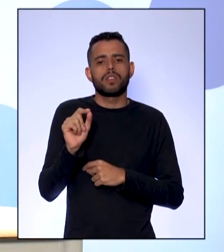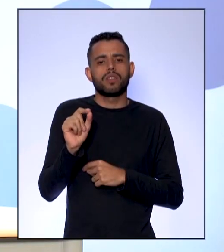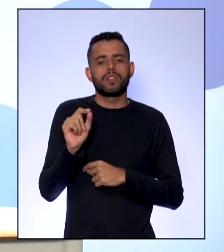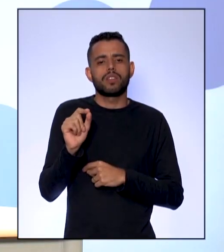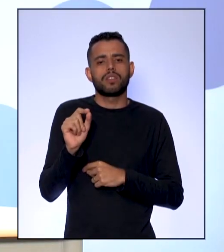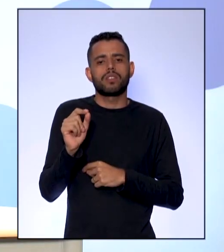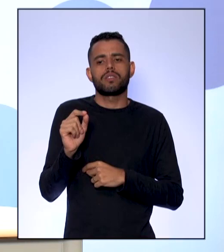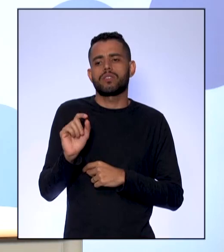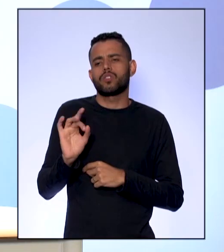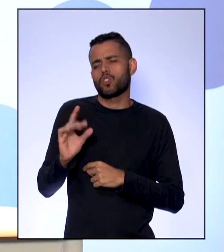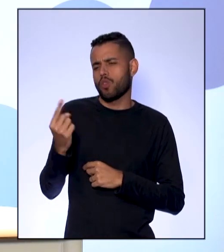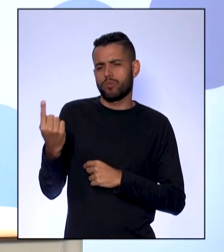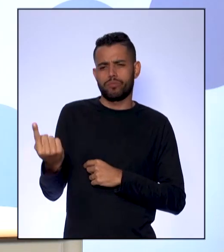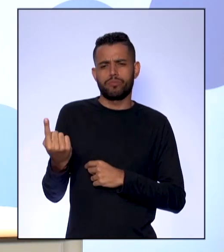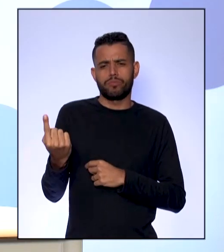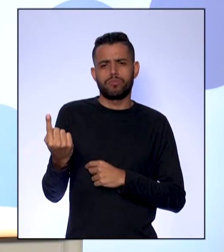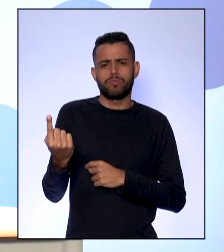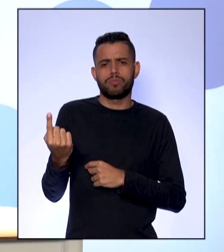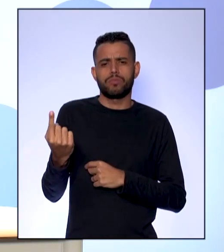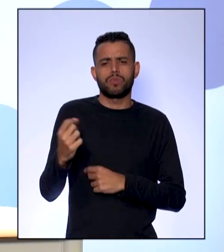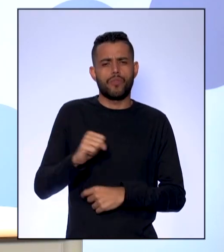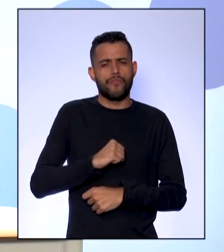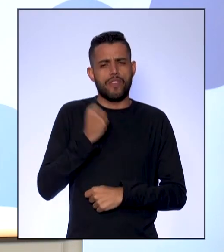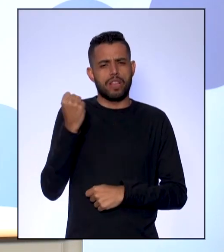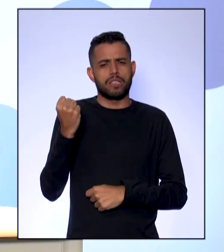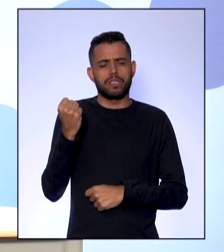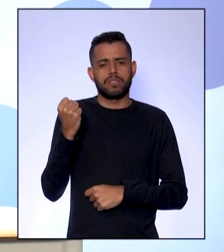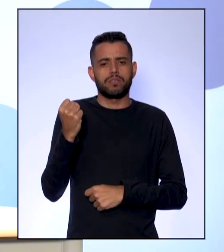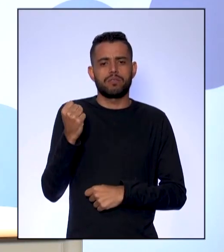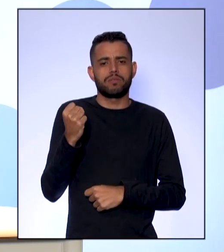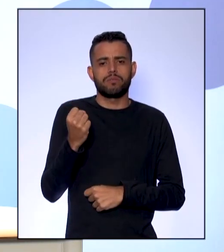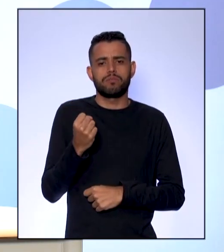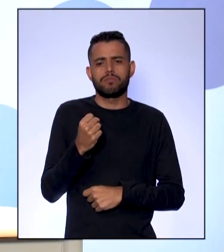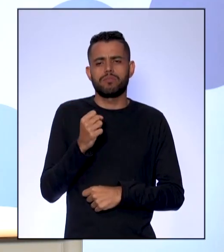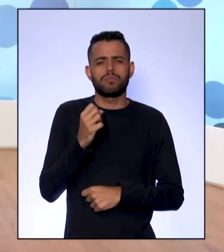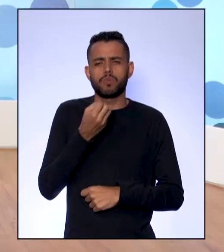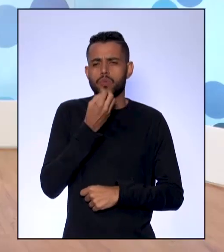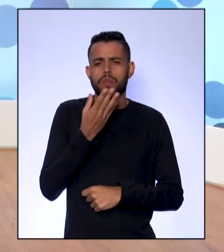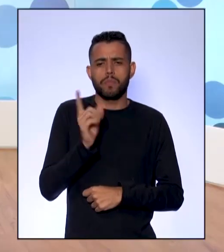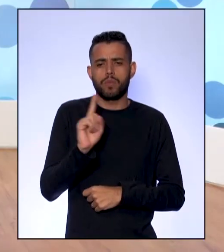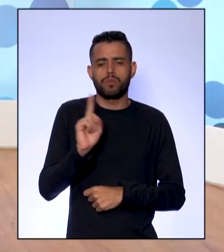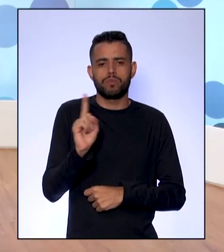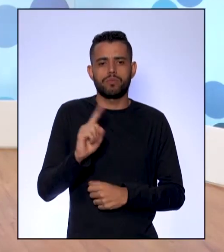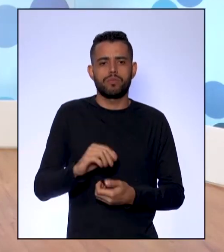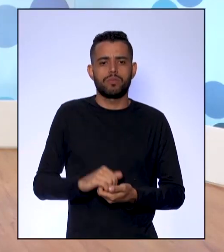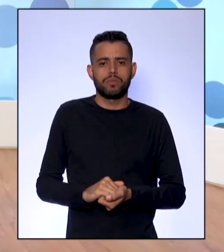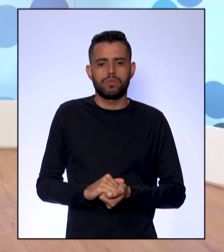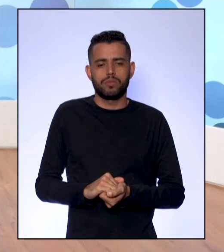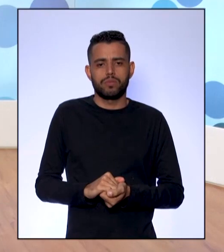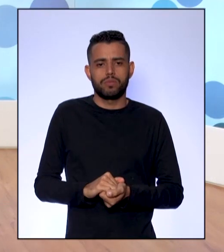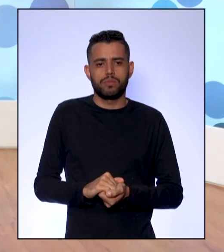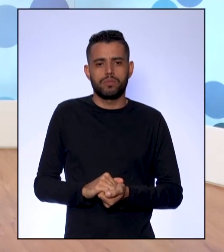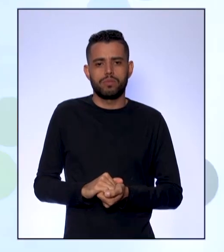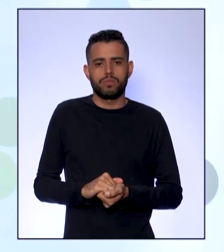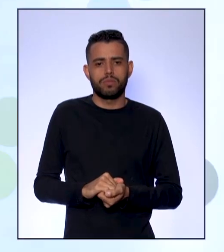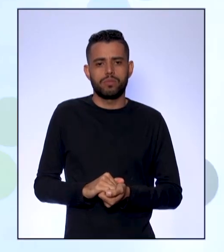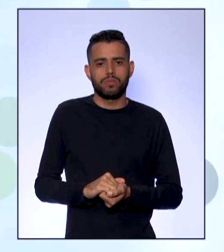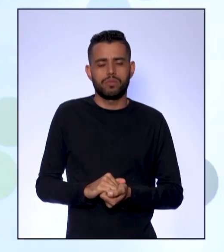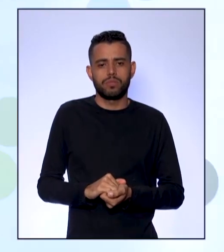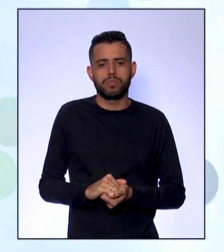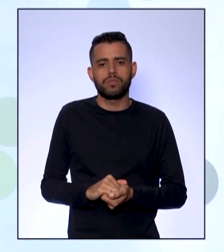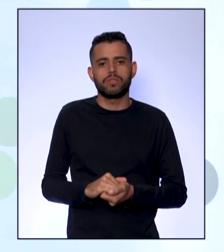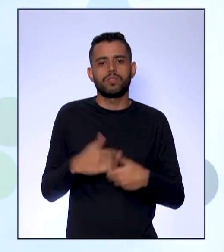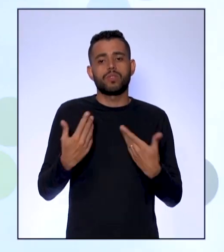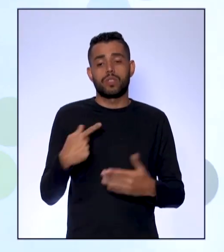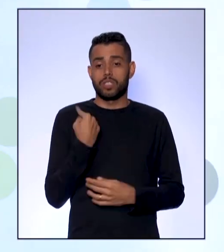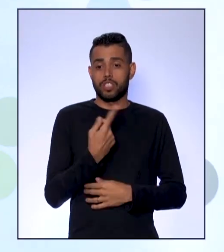único lado, aí não, né? Ofensas, aí não fica legal, né, Fabiana? Eu acho que, assim, quando a gente